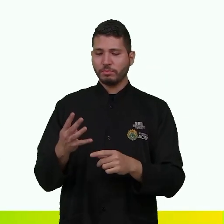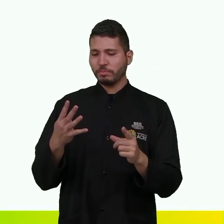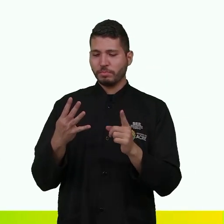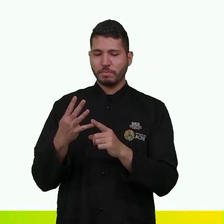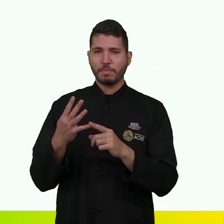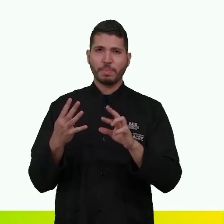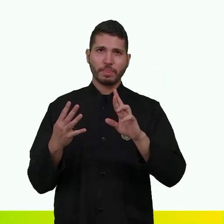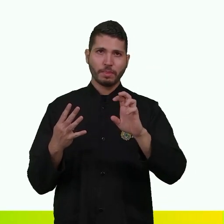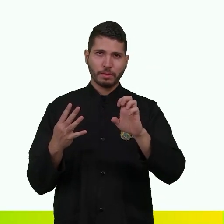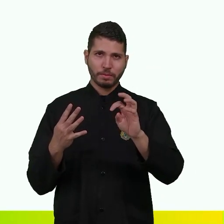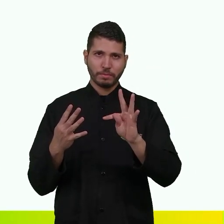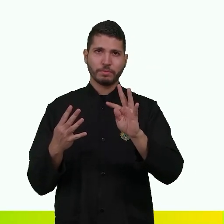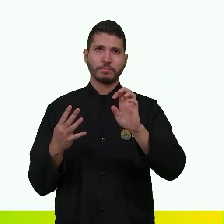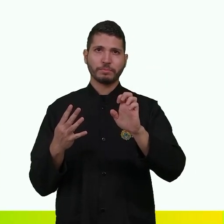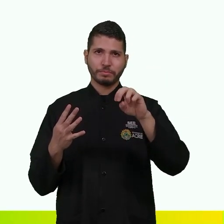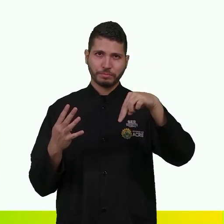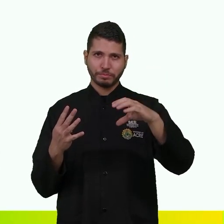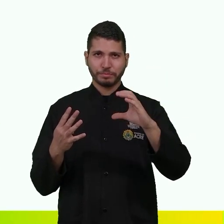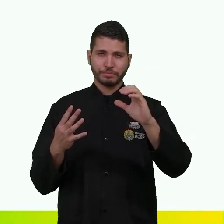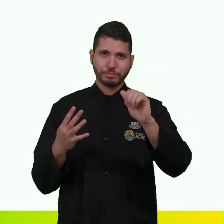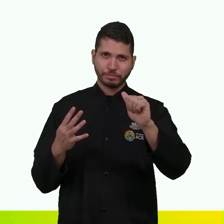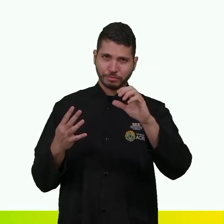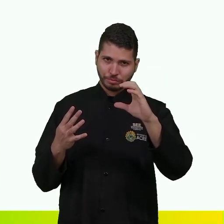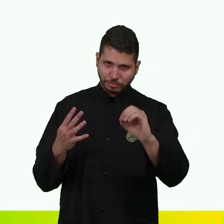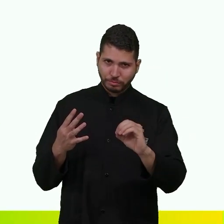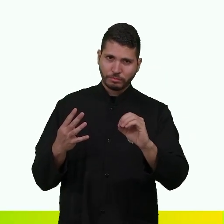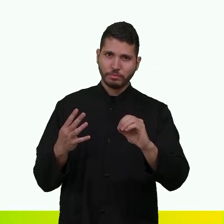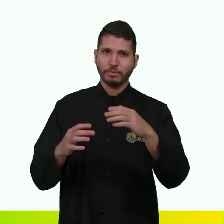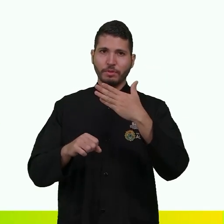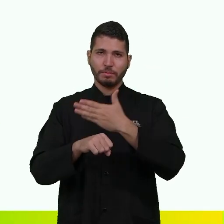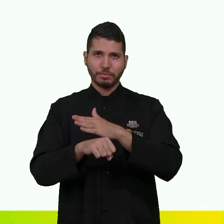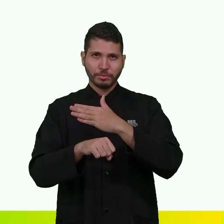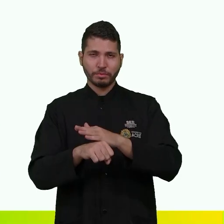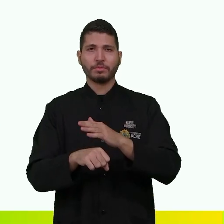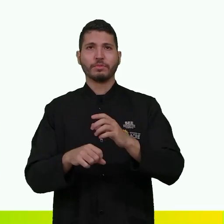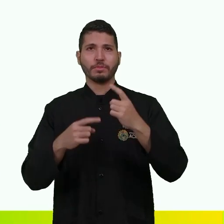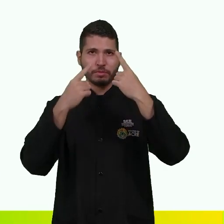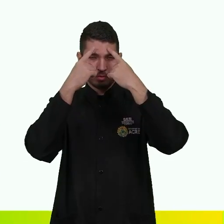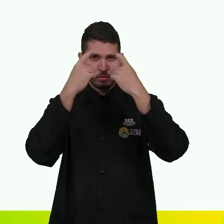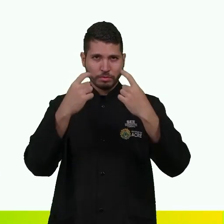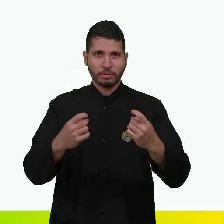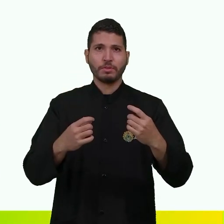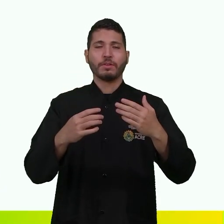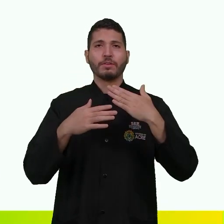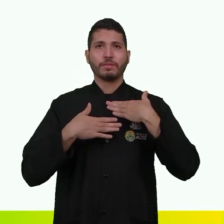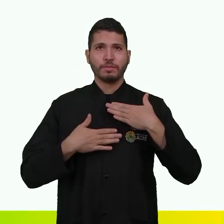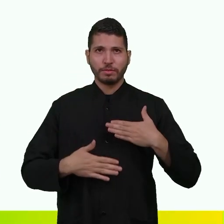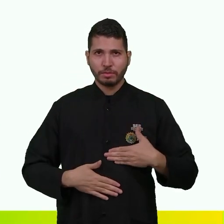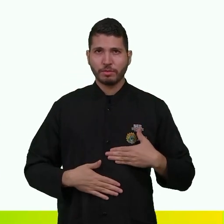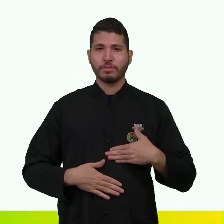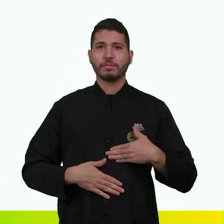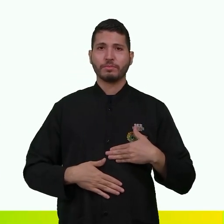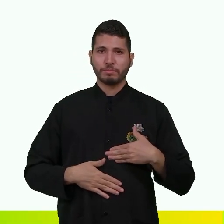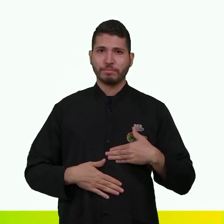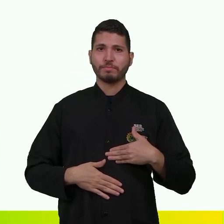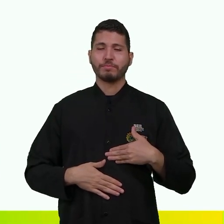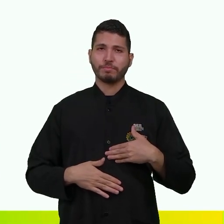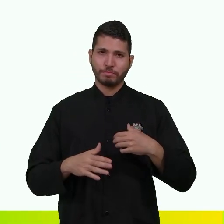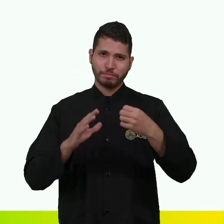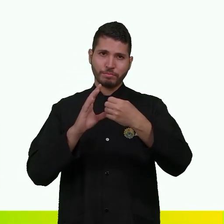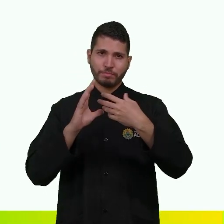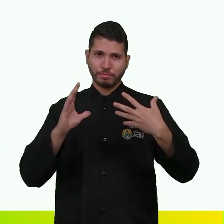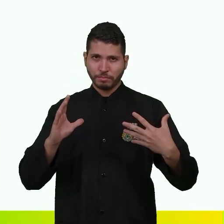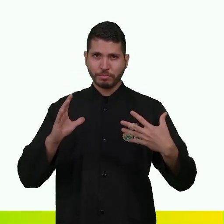seja, reter documentos, praticar violência física ou psicológica sobre os trabalhadores, configura trabalho